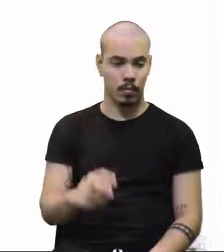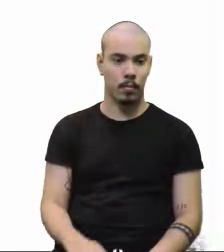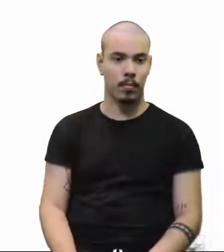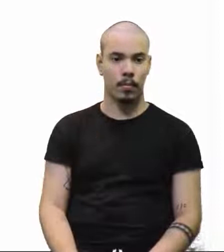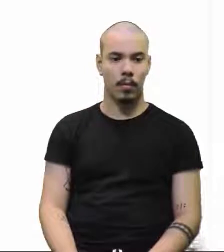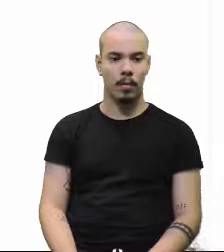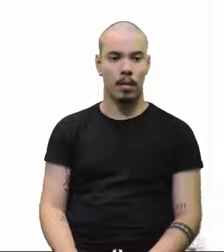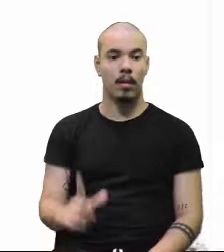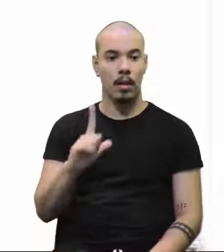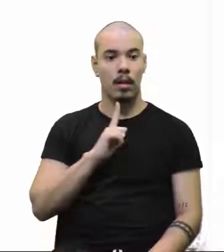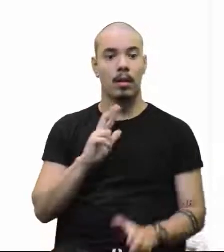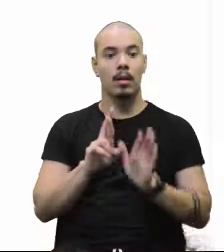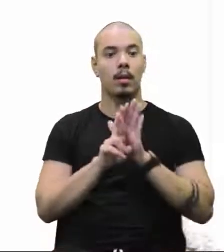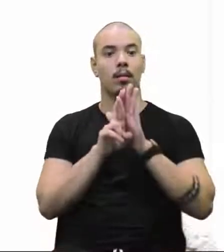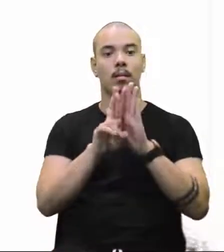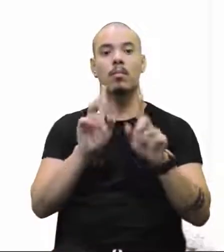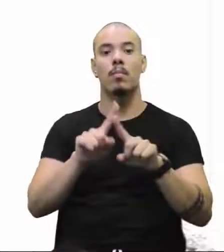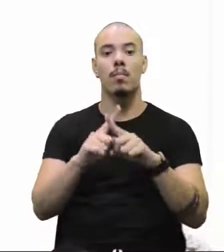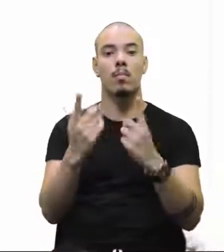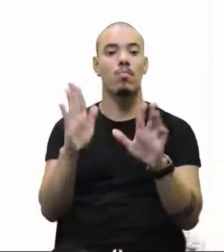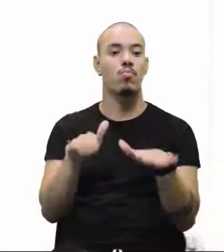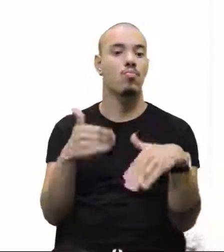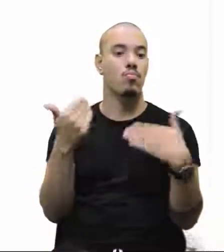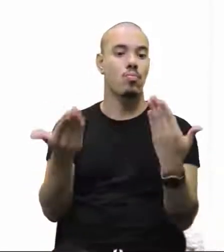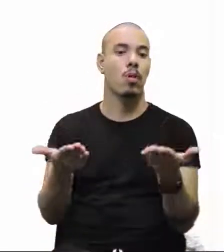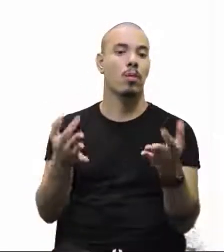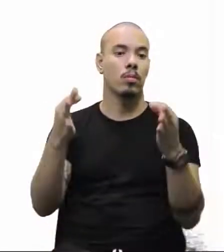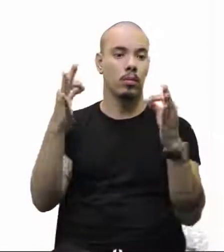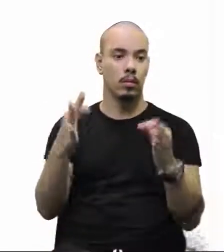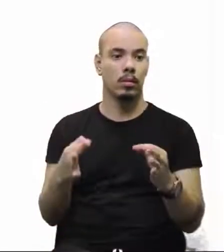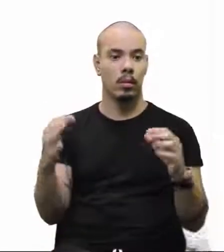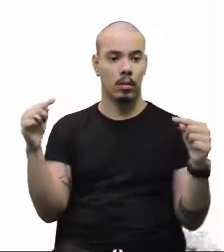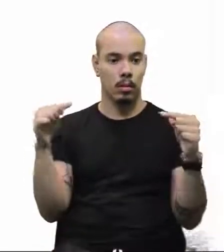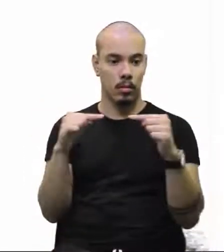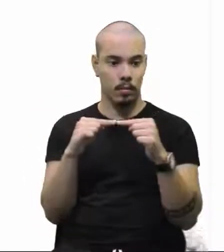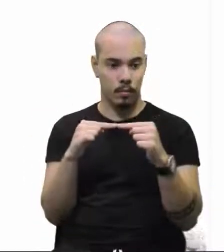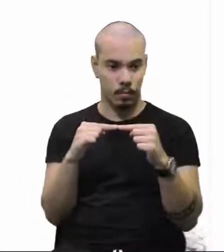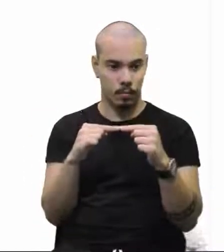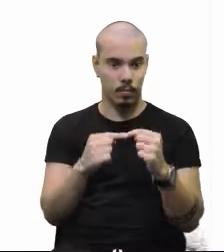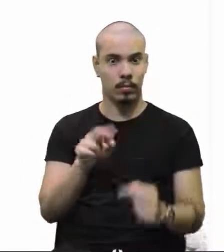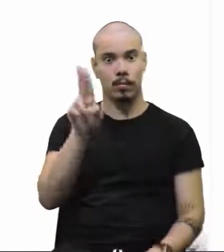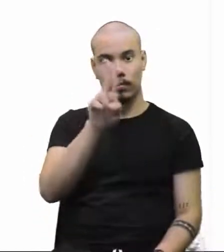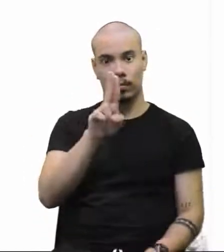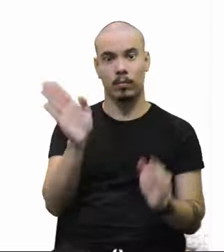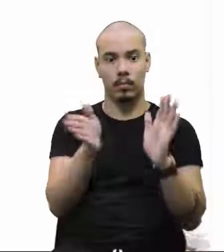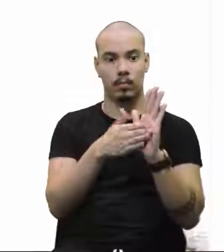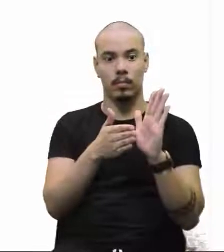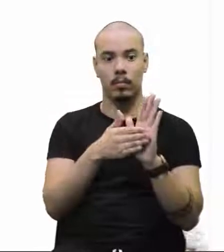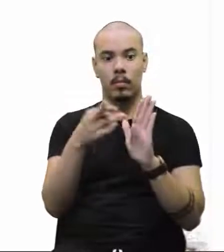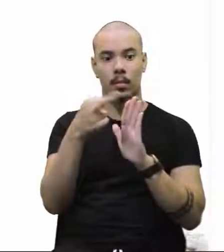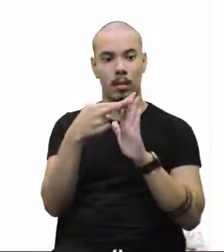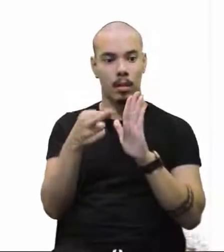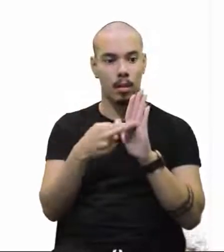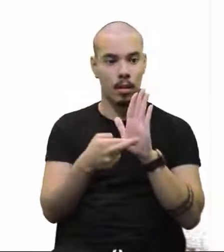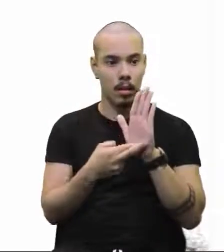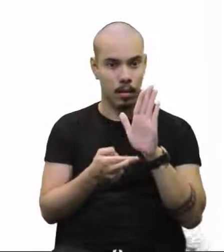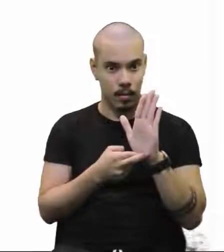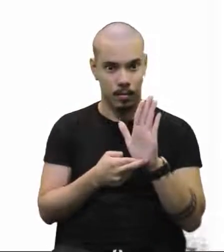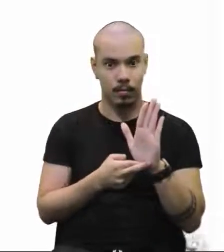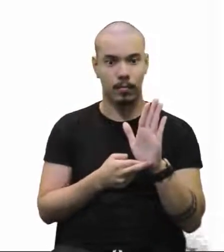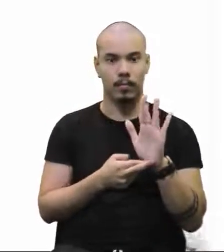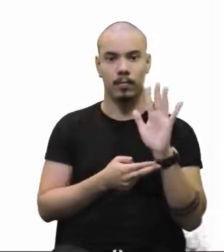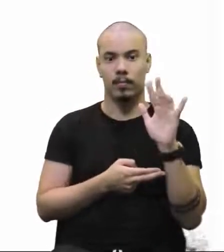Está representado, mas qual delas está correto? Em qual das... Usando a mão, você vai dizer qual que vai bater, né? O V, o